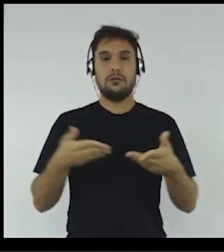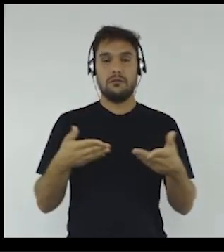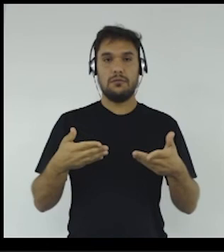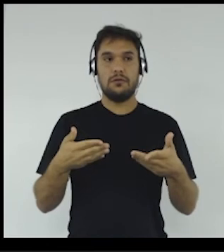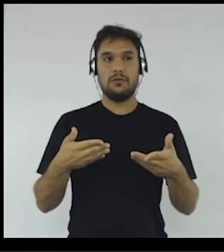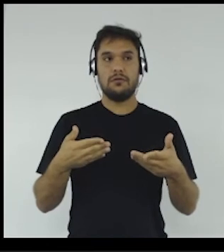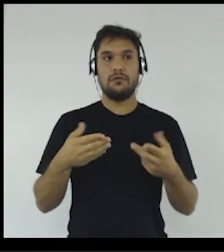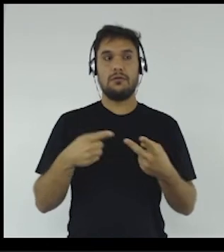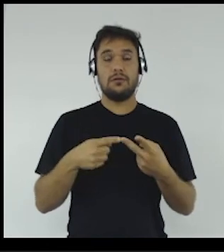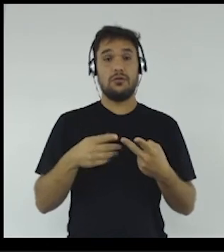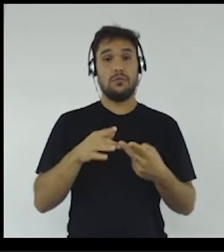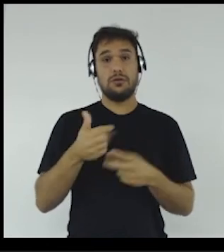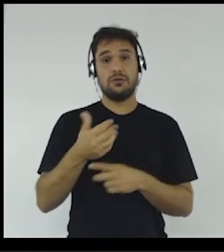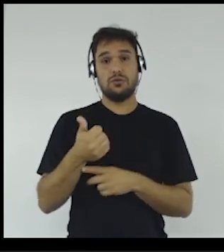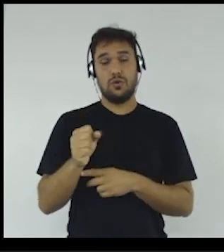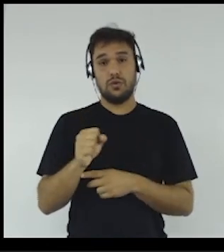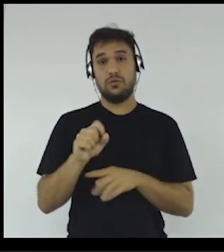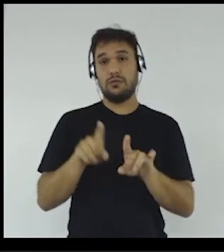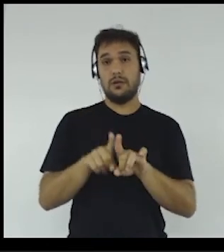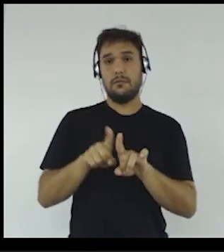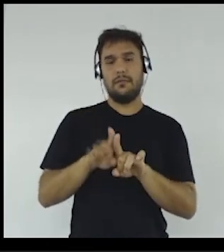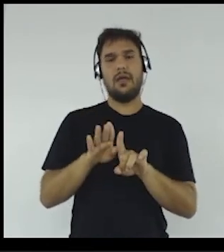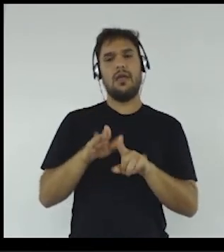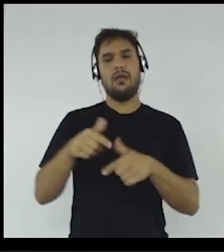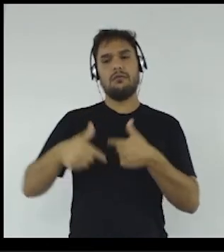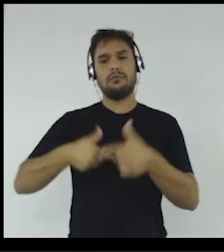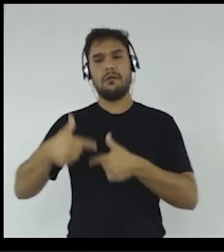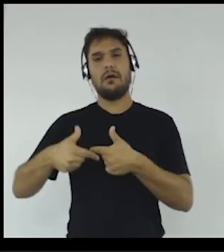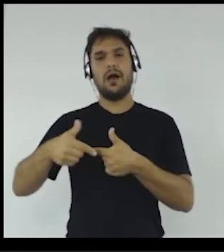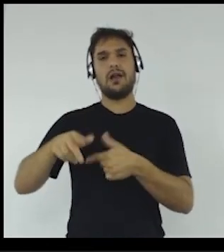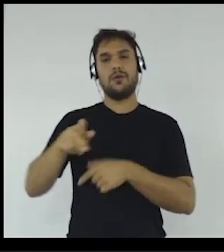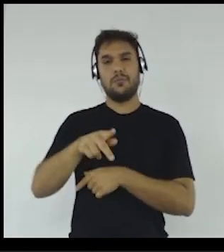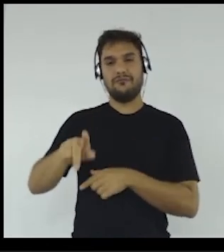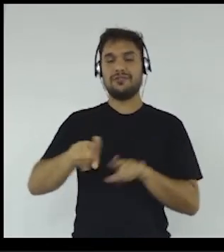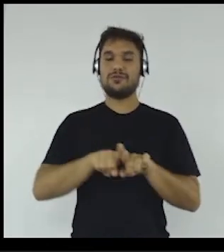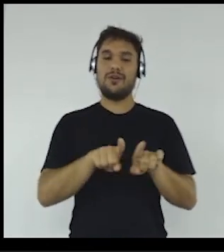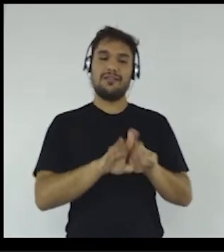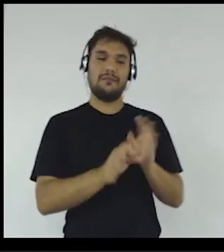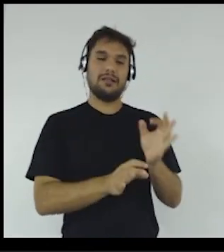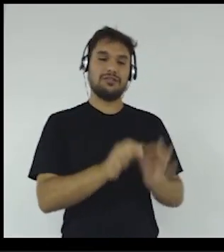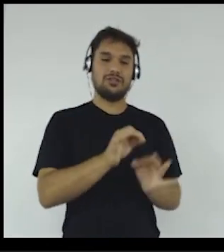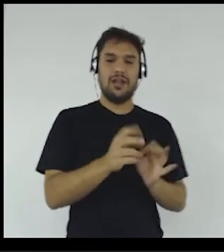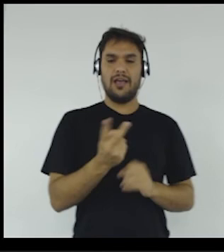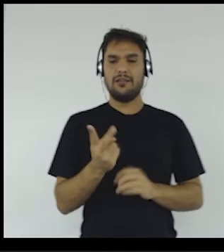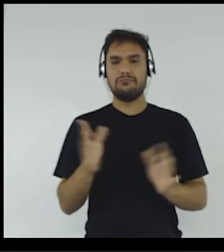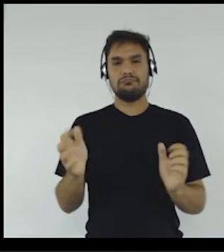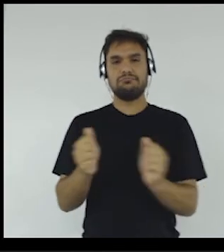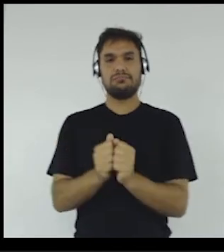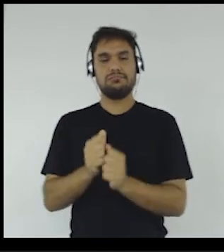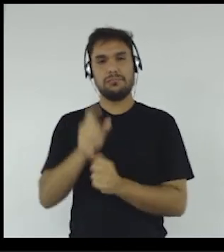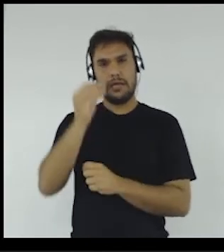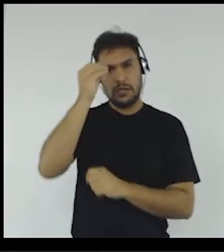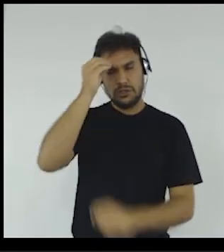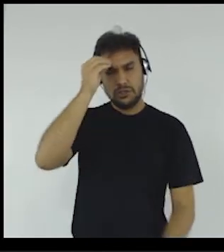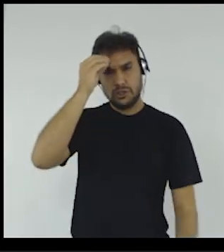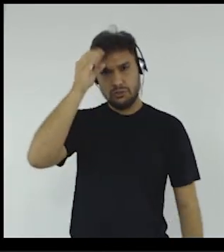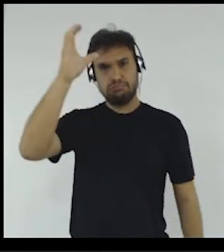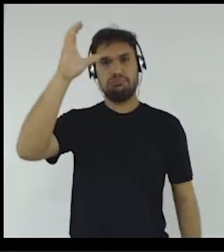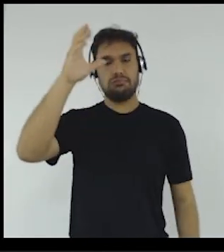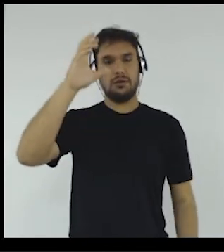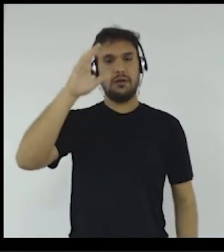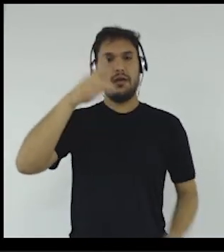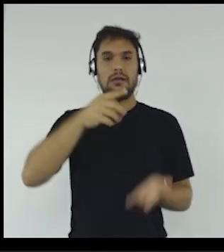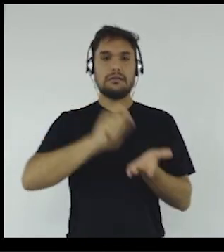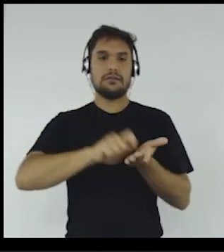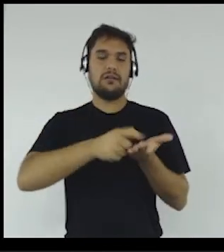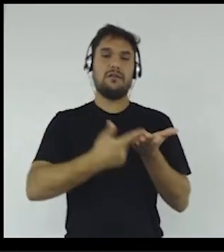de 2018. Expoente no magistério e na advocacia, com a sua inteligência privilegiada, traz na obra